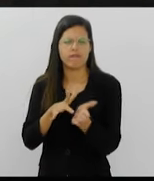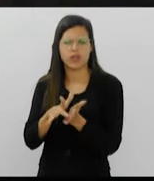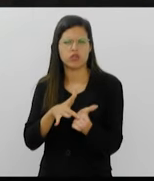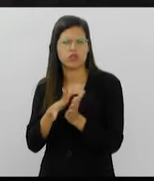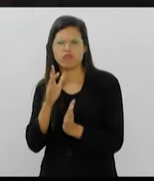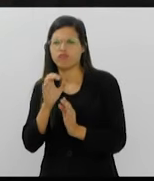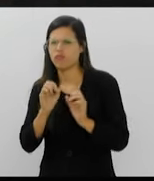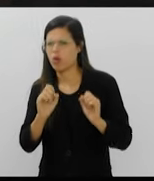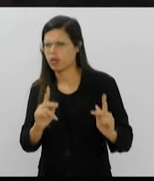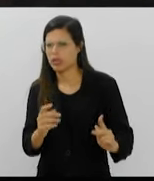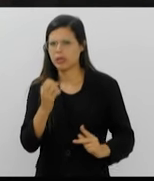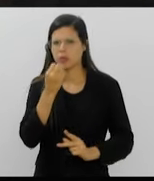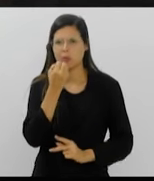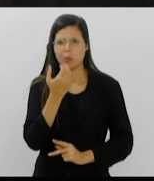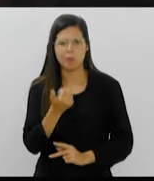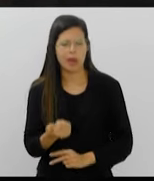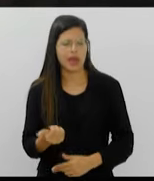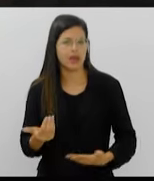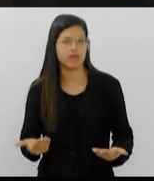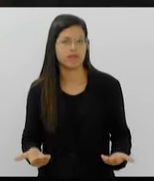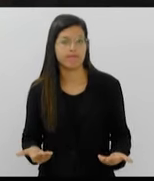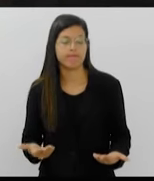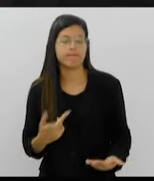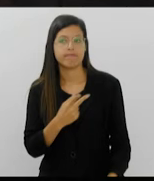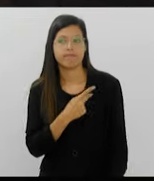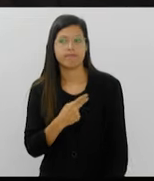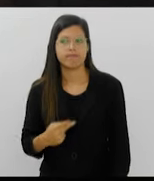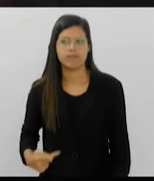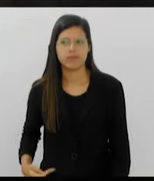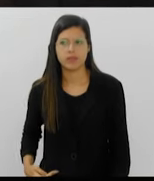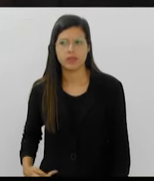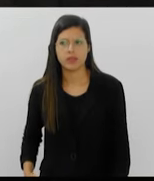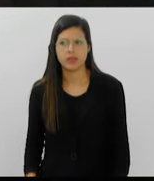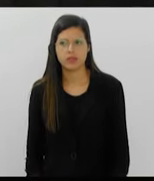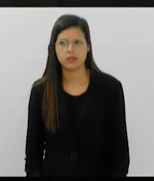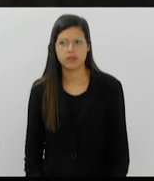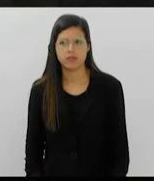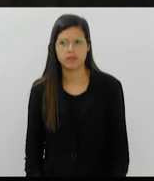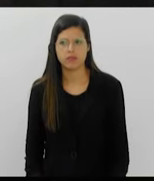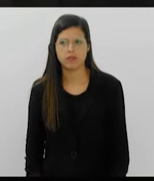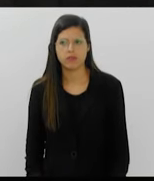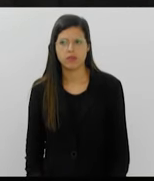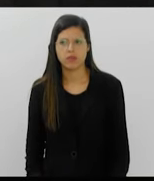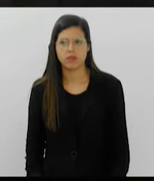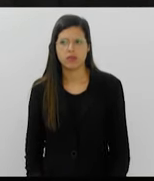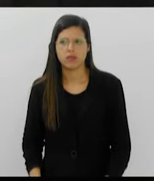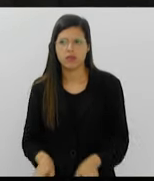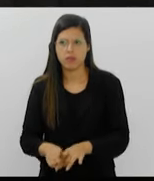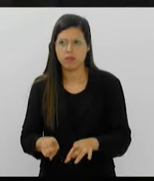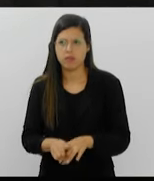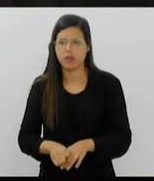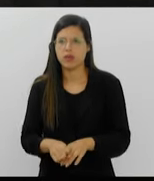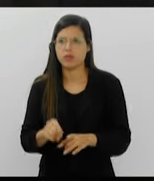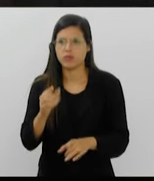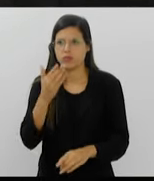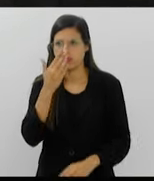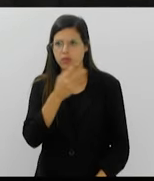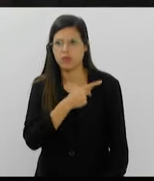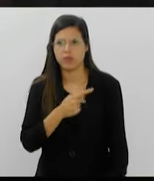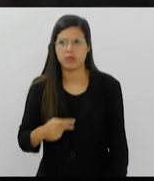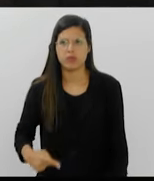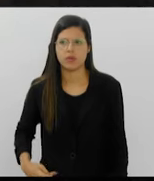bem, fingindo que está tudo bem. E aí, presidente, como eu estou aqui diante do presidente da CPI, dos serviços